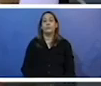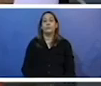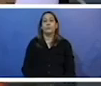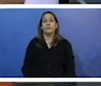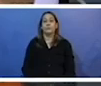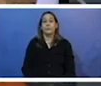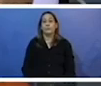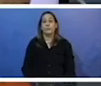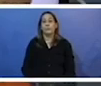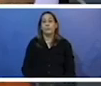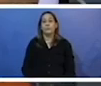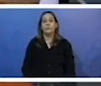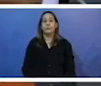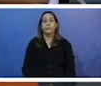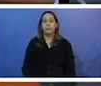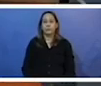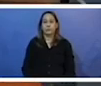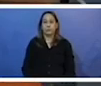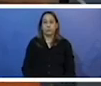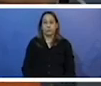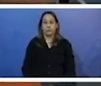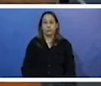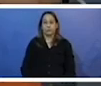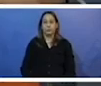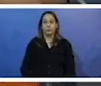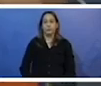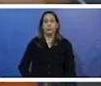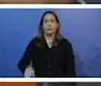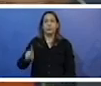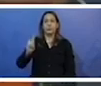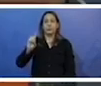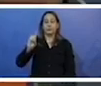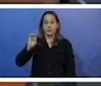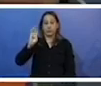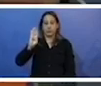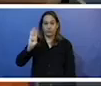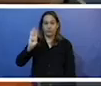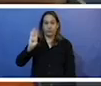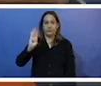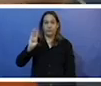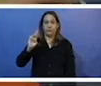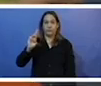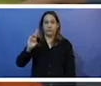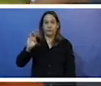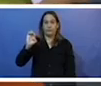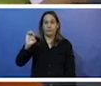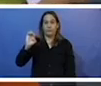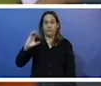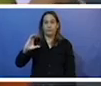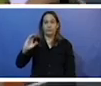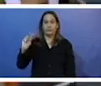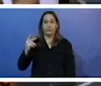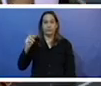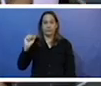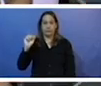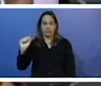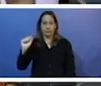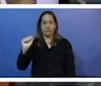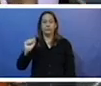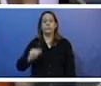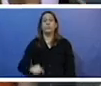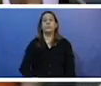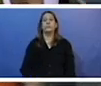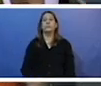Ouvi. Ouvi é a sílaba mais forte. Brecha. Vamos lá na casa da